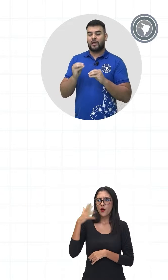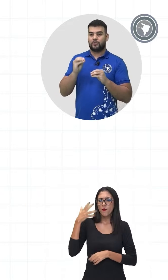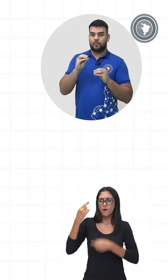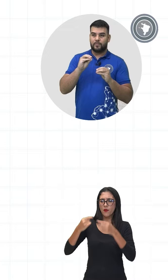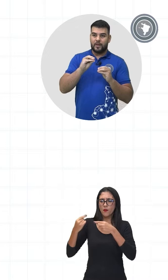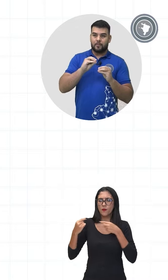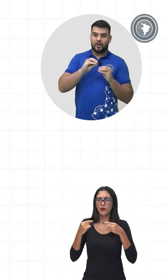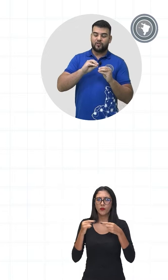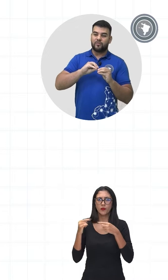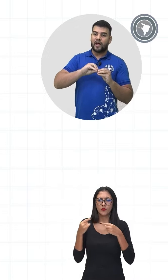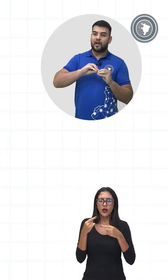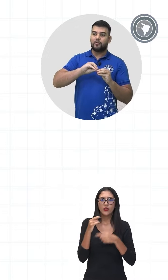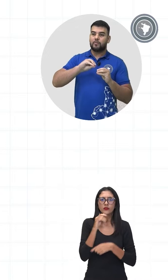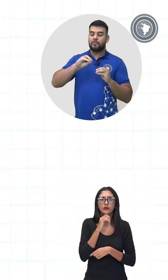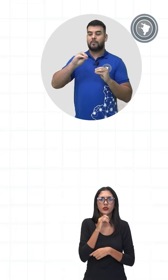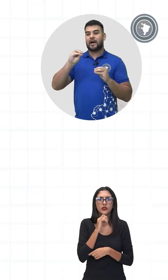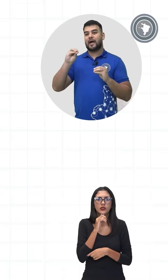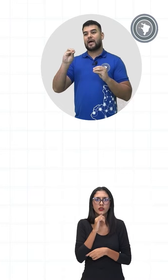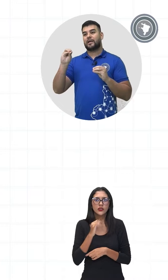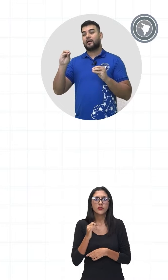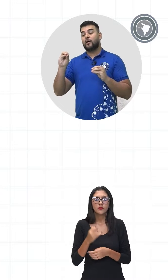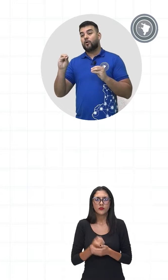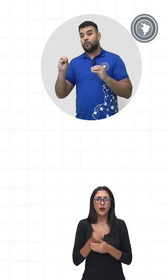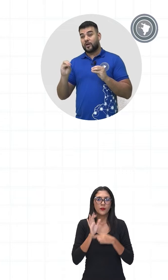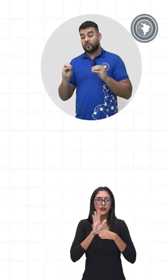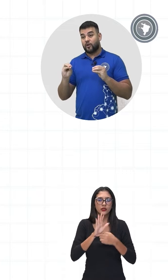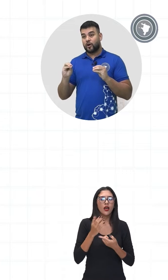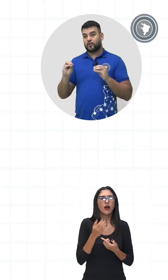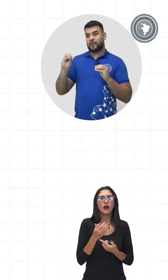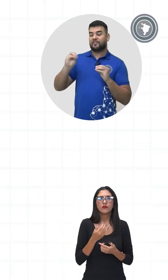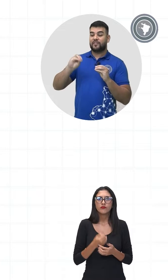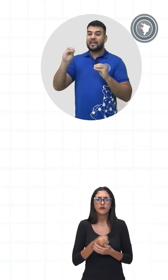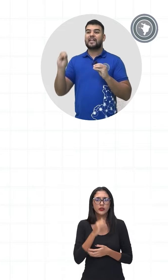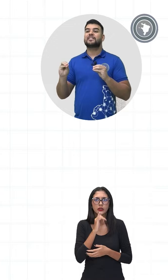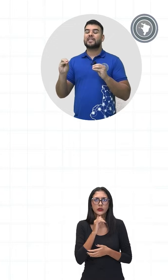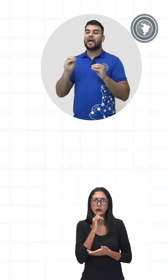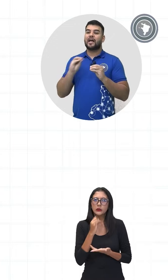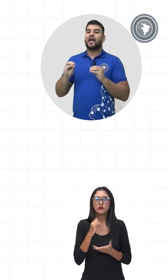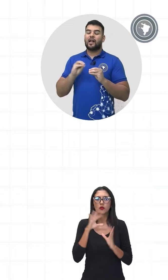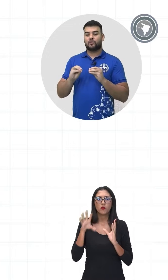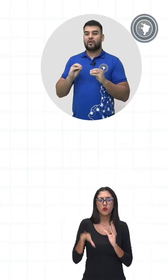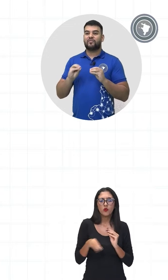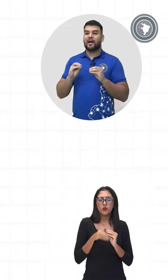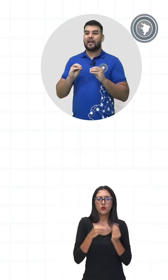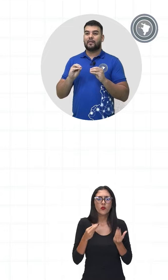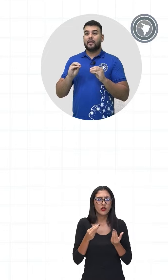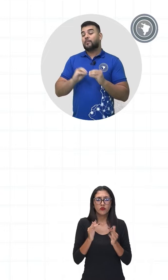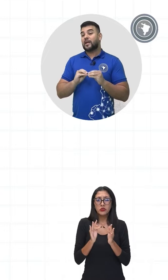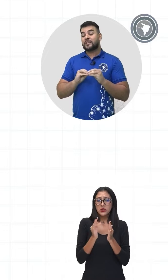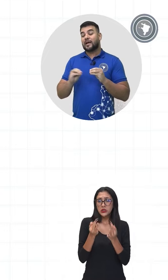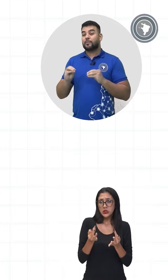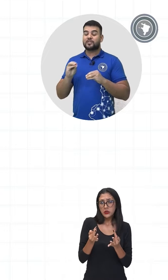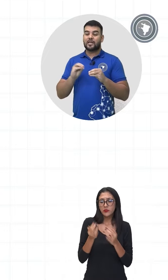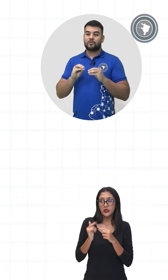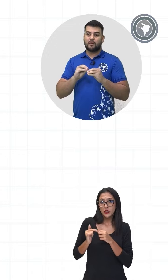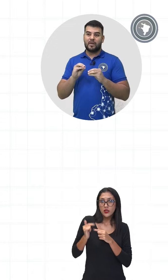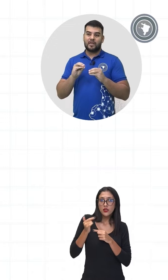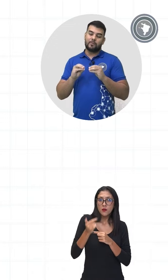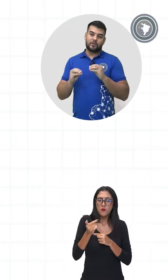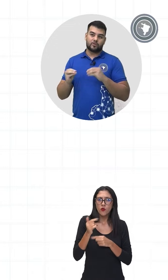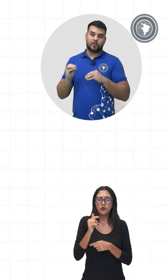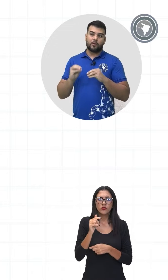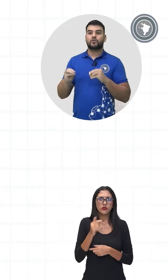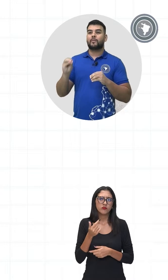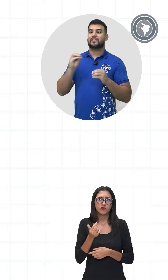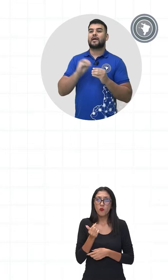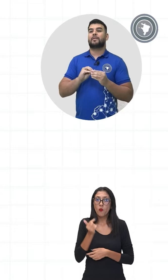do argumento mais fraco para o mais forte para finalizar a sua fala. Mas há processo também